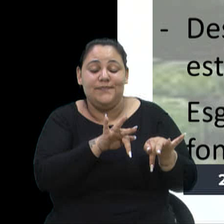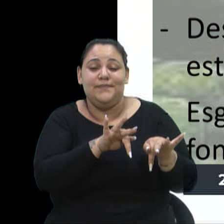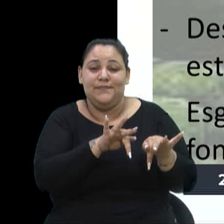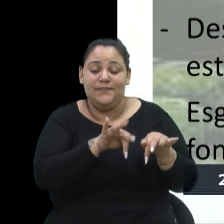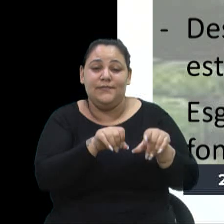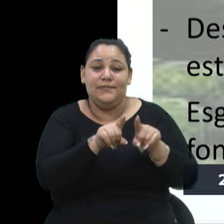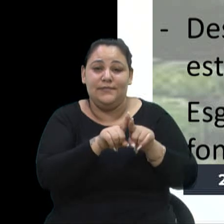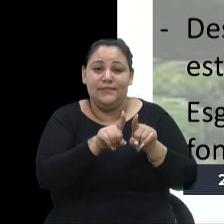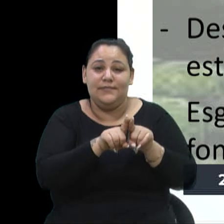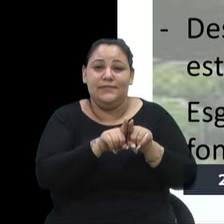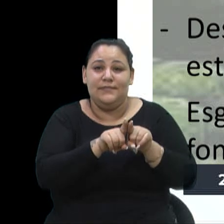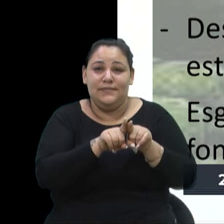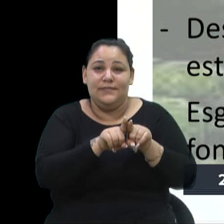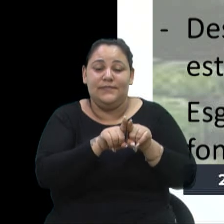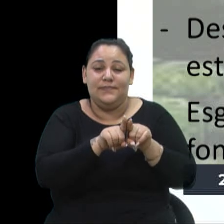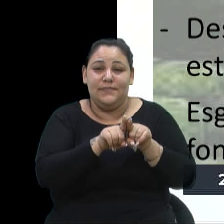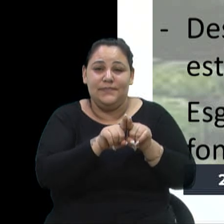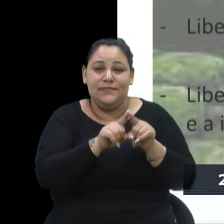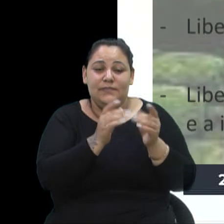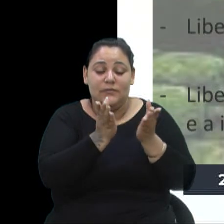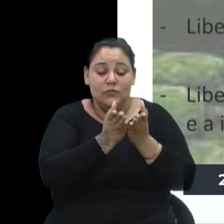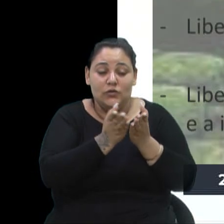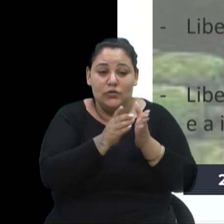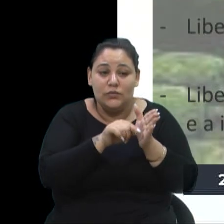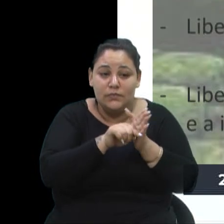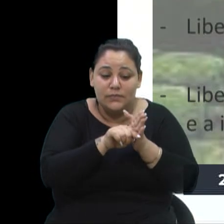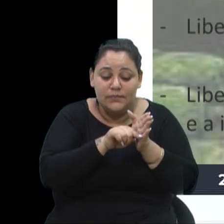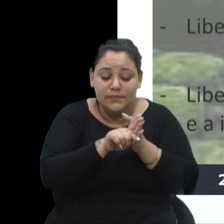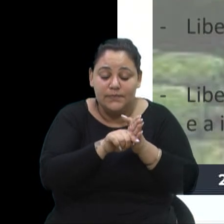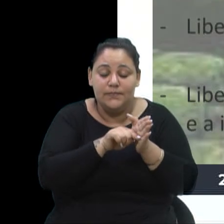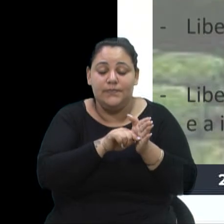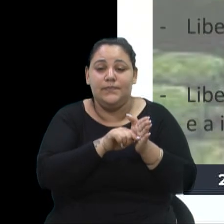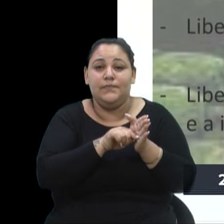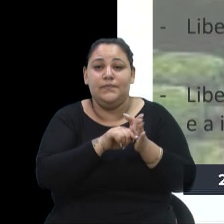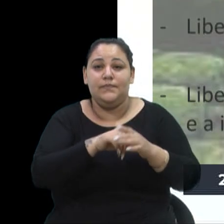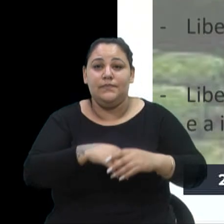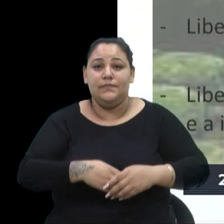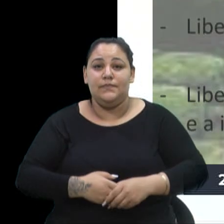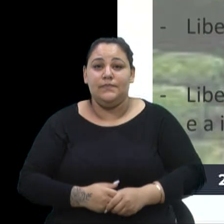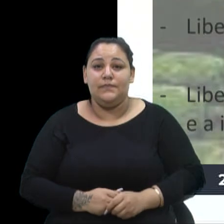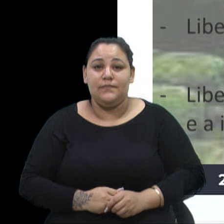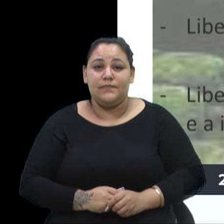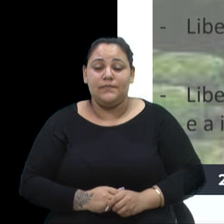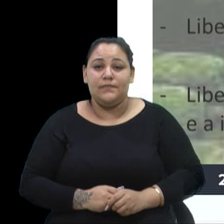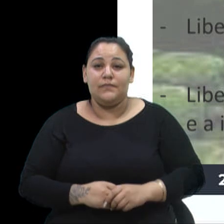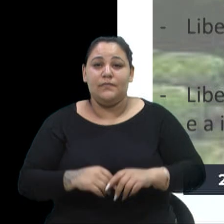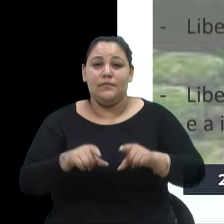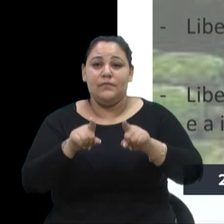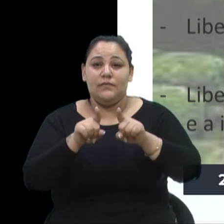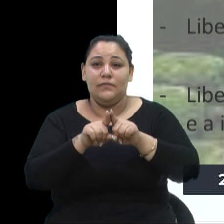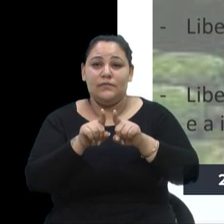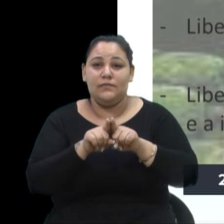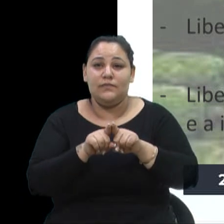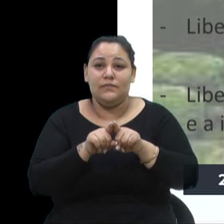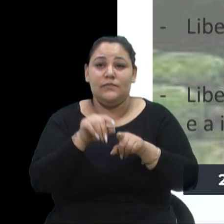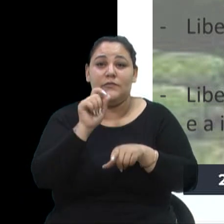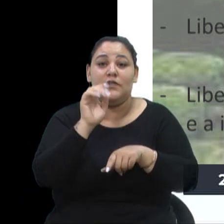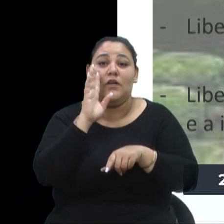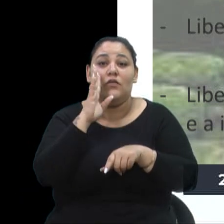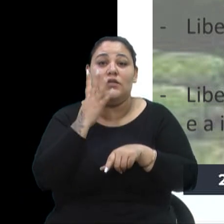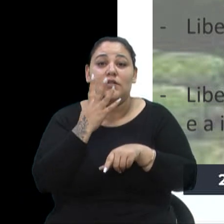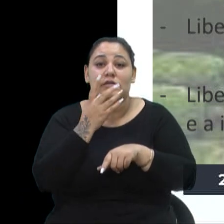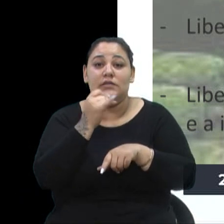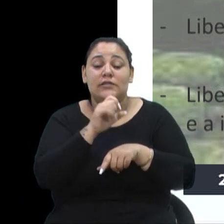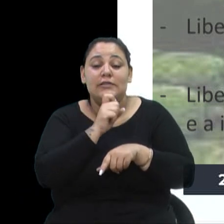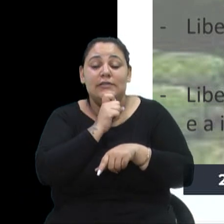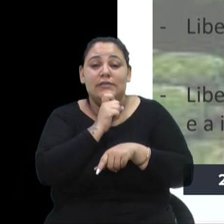das fontes de estudo e pesquisa. Consequências do degelo do Ártico. Aí eu queria